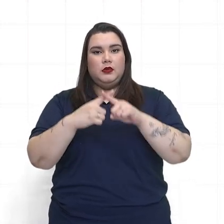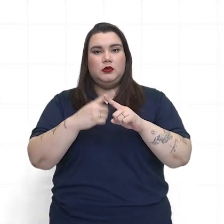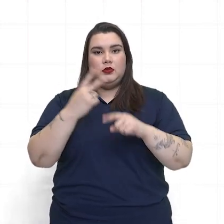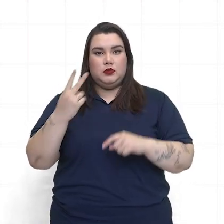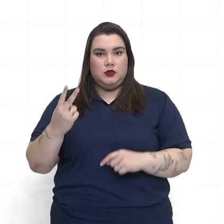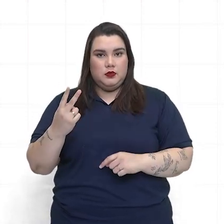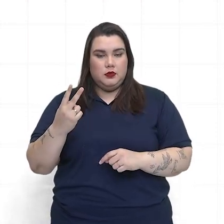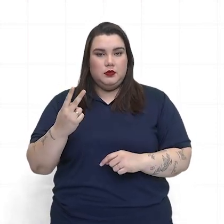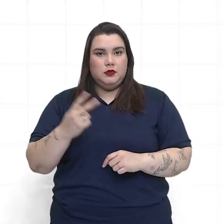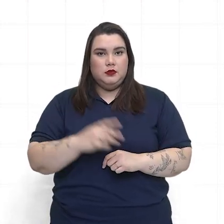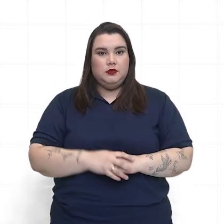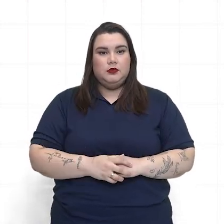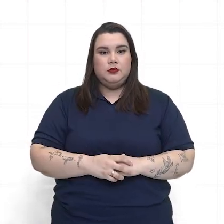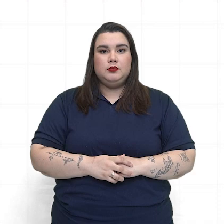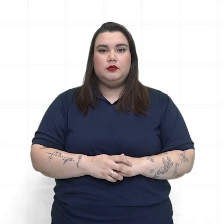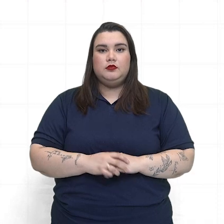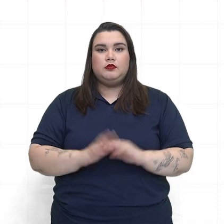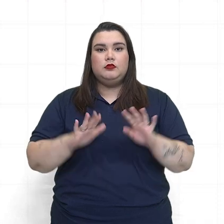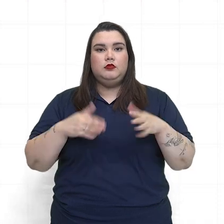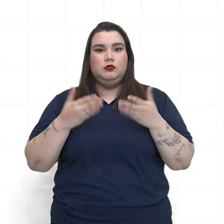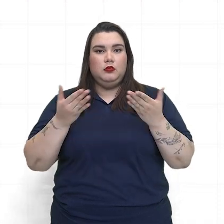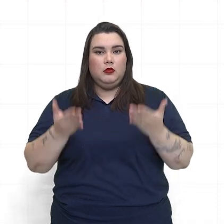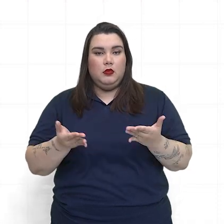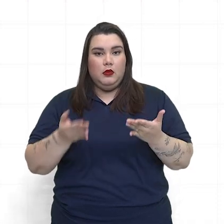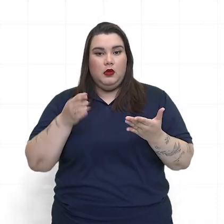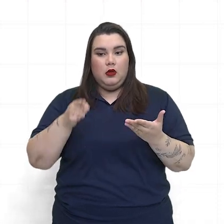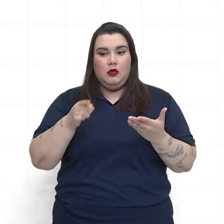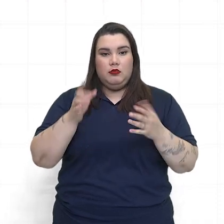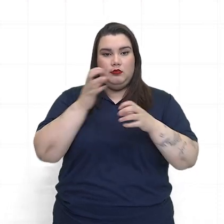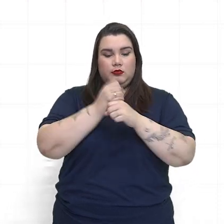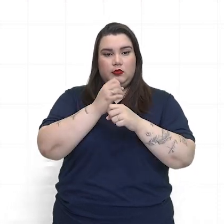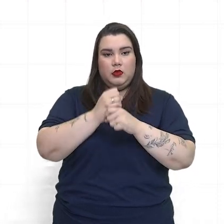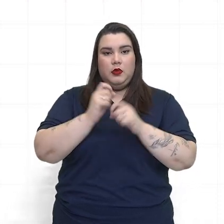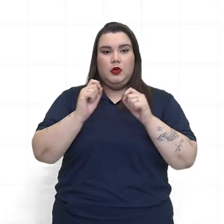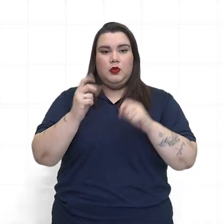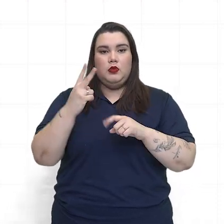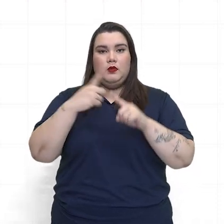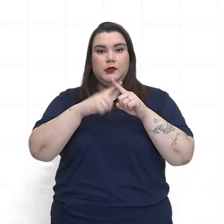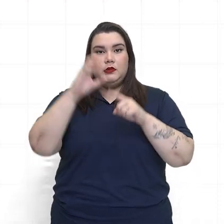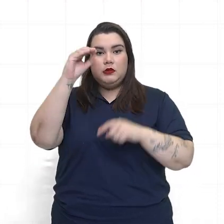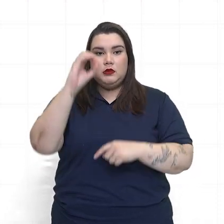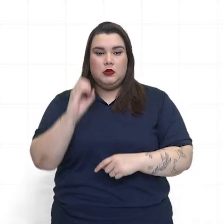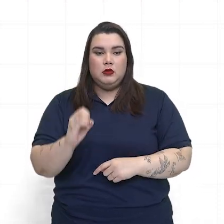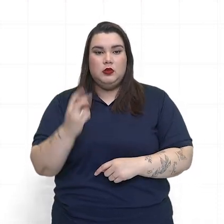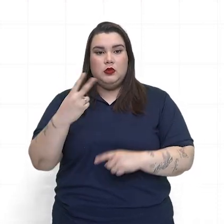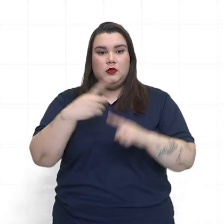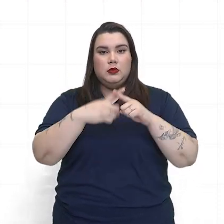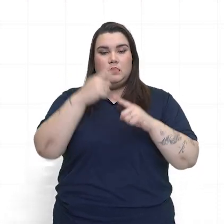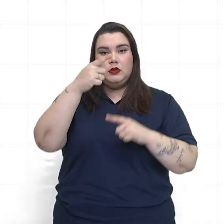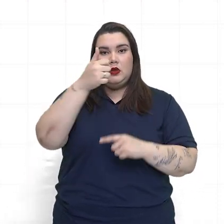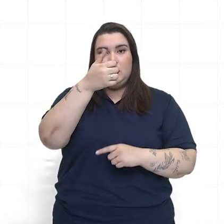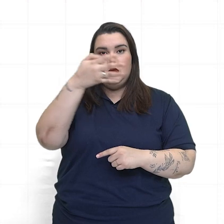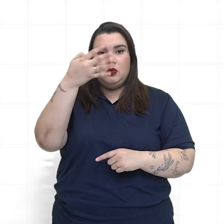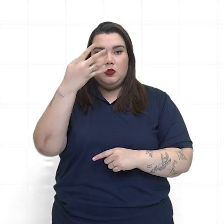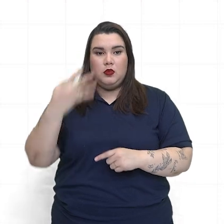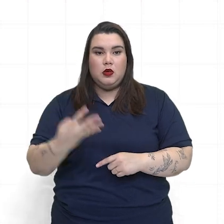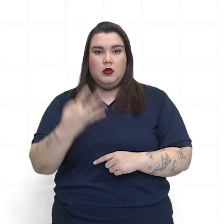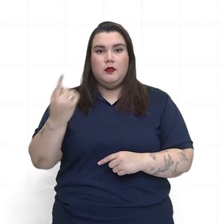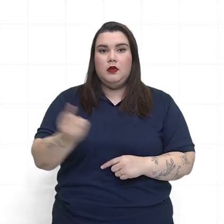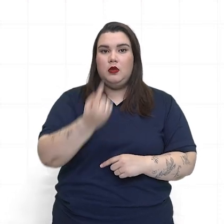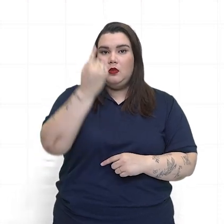170 e multiplicar por 2. Então, realizando a conta, 2 vezes 0 é 0, 2 vezes 7 são 14, vai em 1,